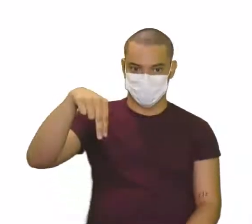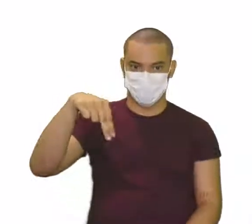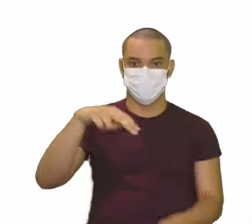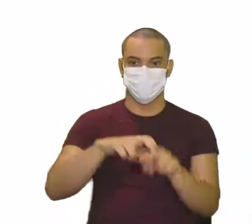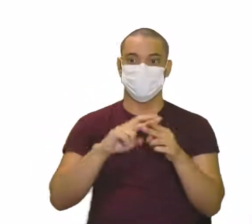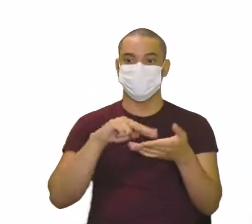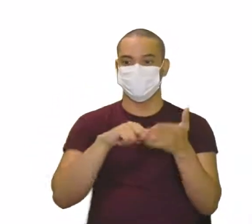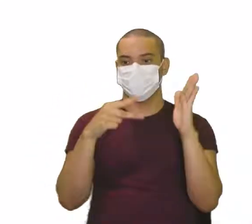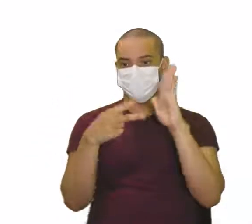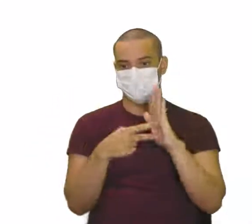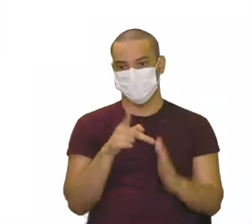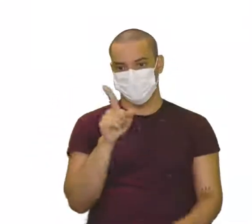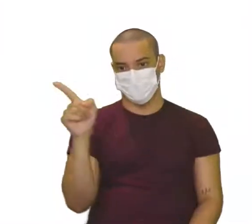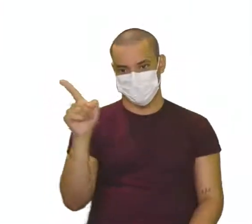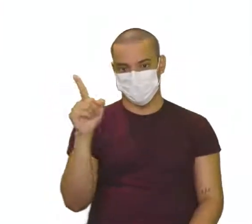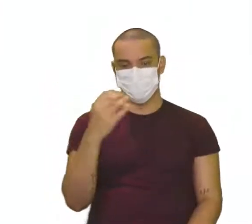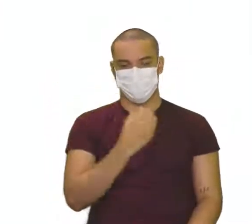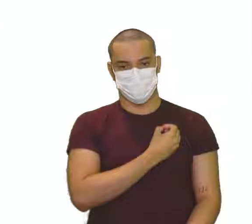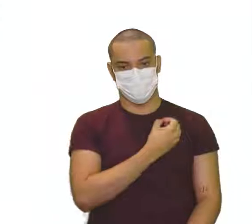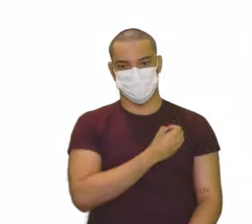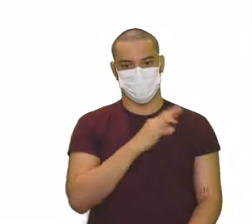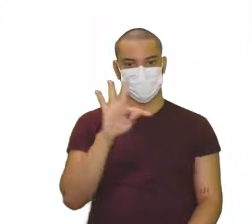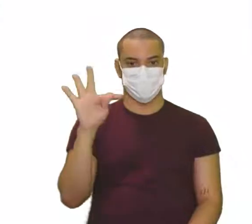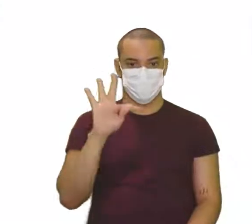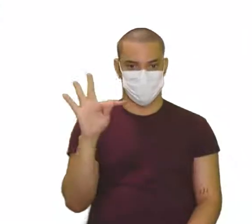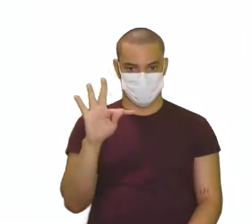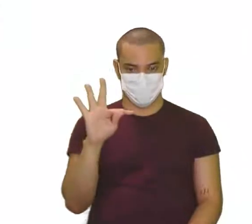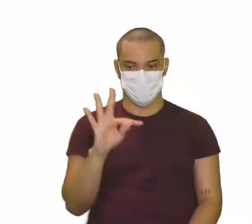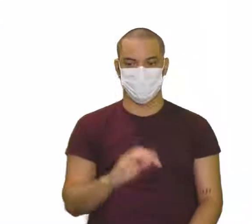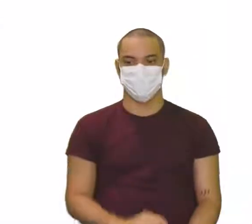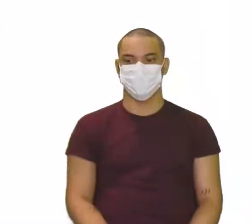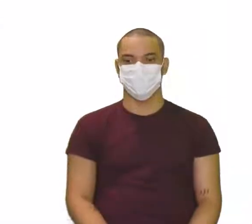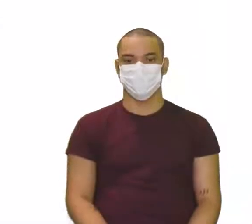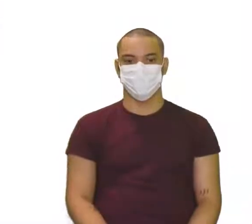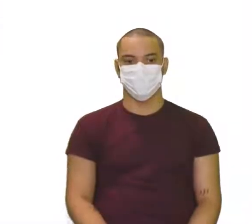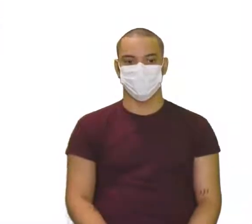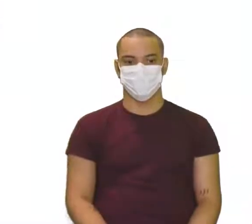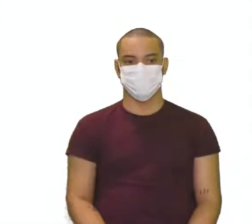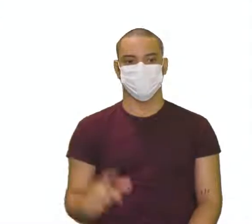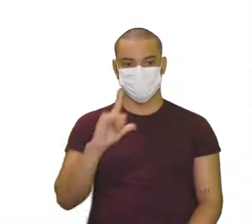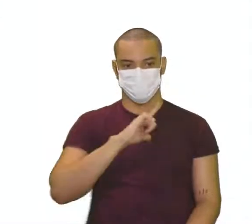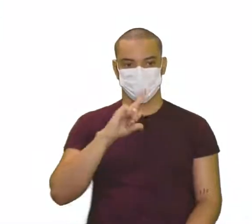para representar o valor do Tesla, tá, pessoal? E aqui, ó, um